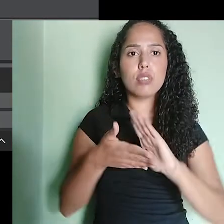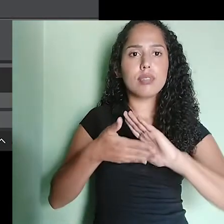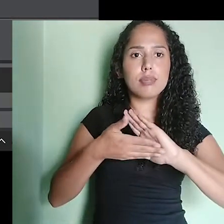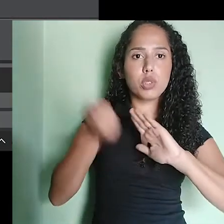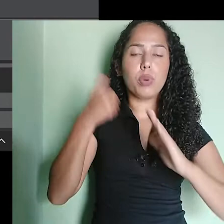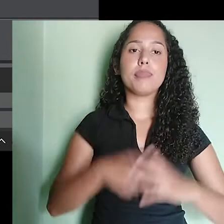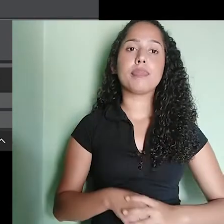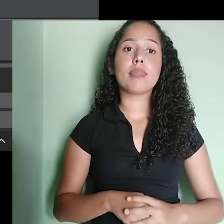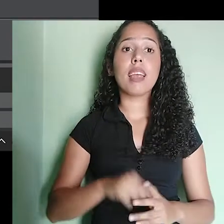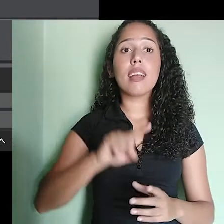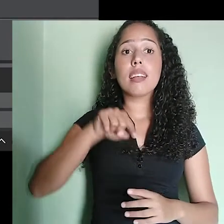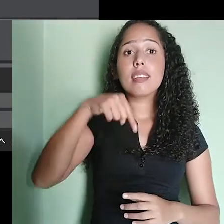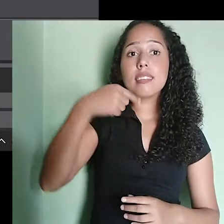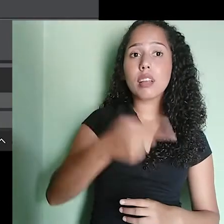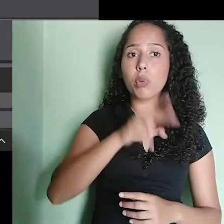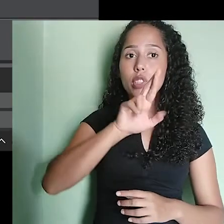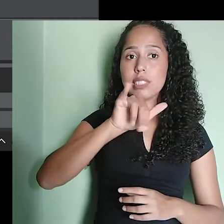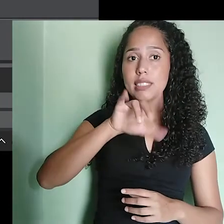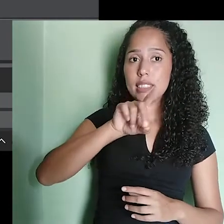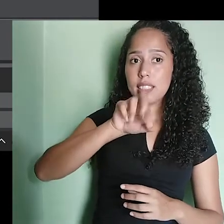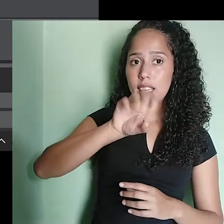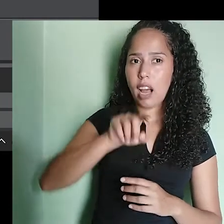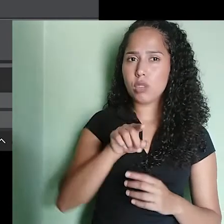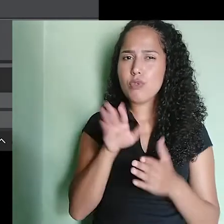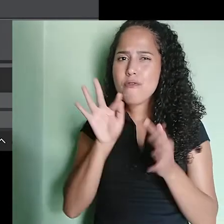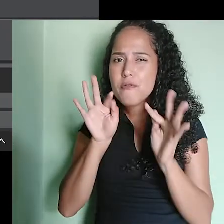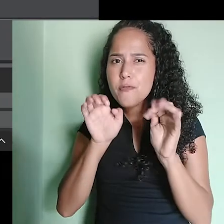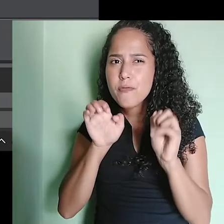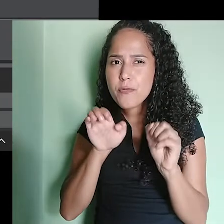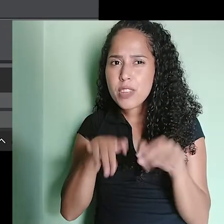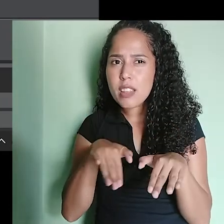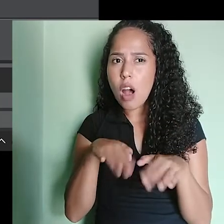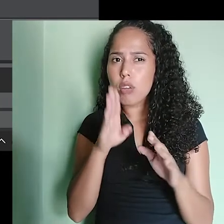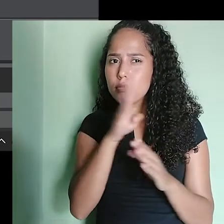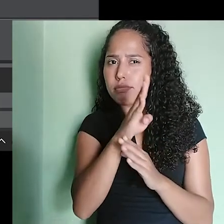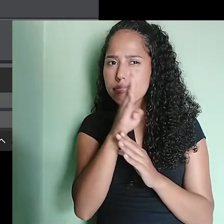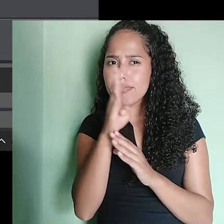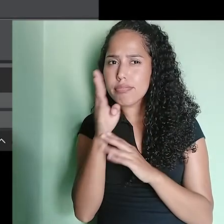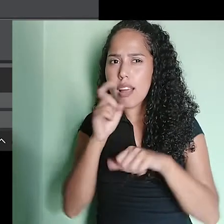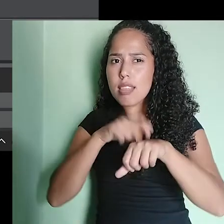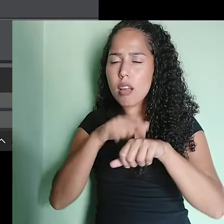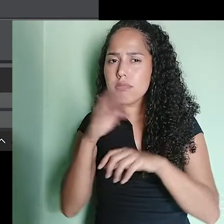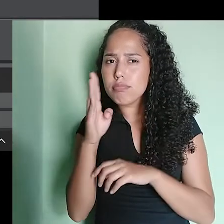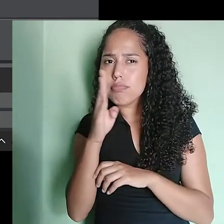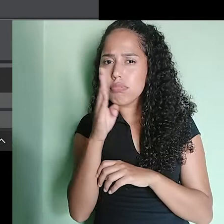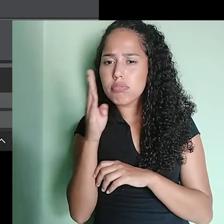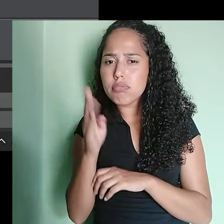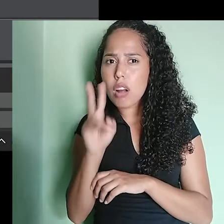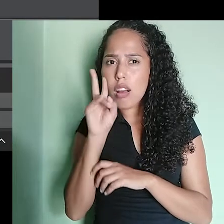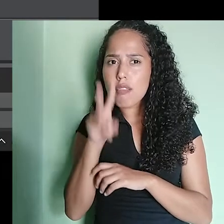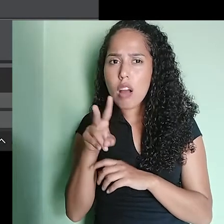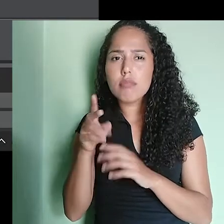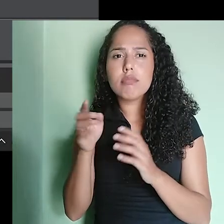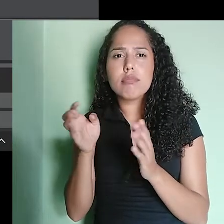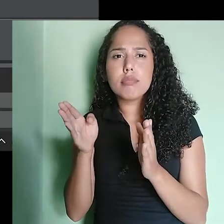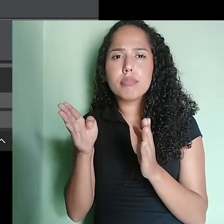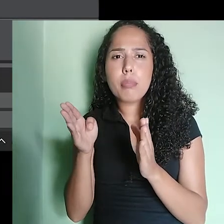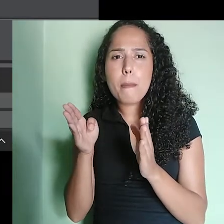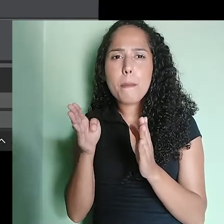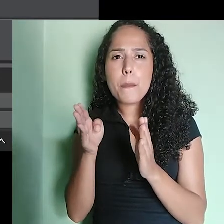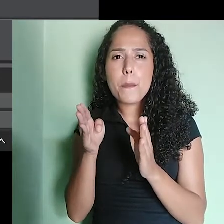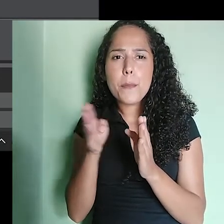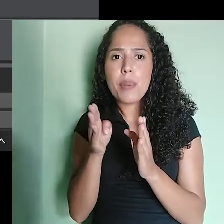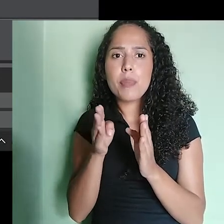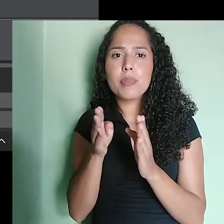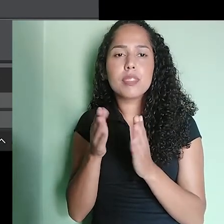Ricardo, boto a barra da timeline lá, no finalzinho, e eu venho aqui, ó, e tiro essa